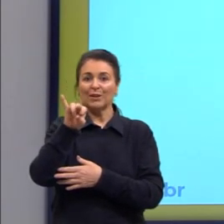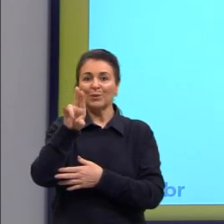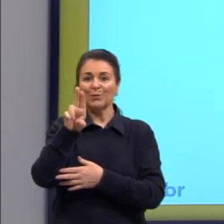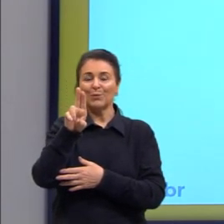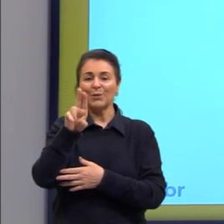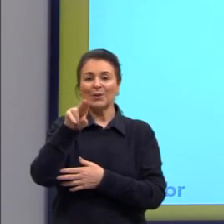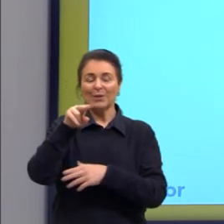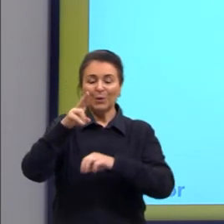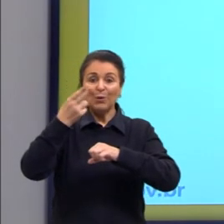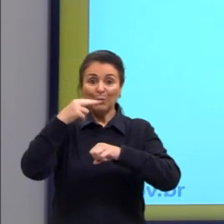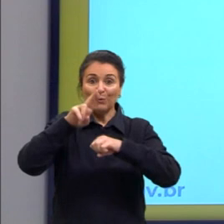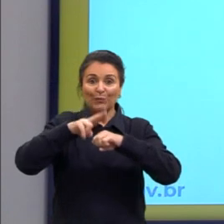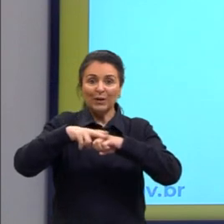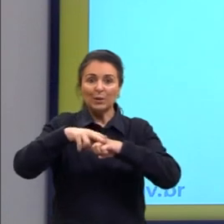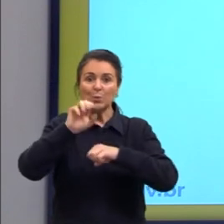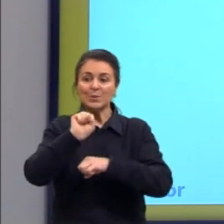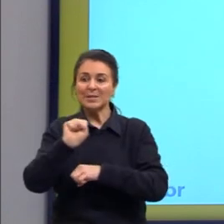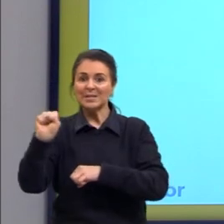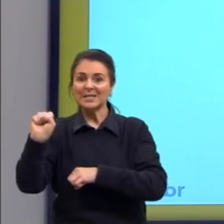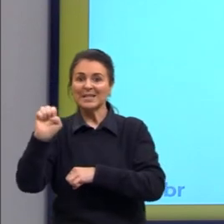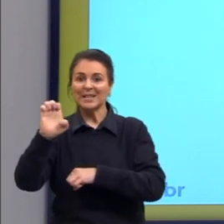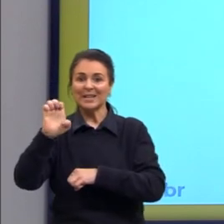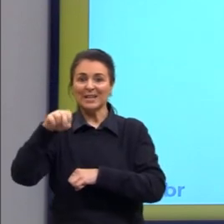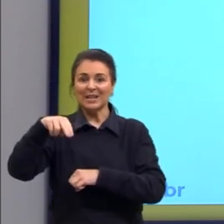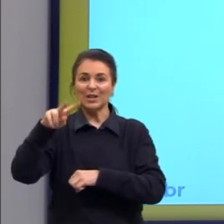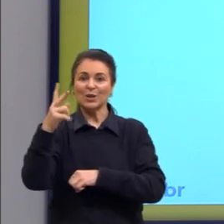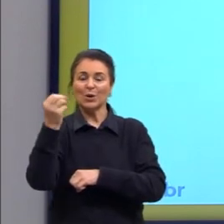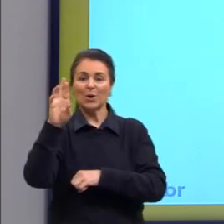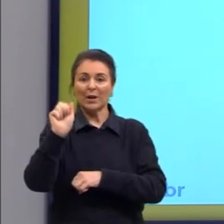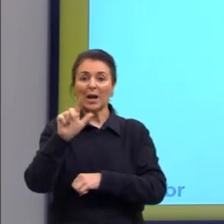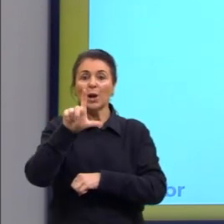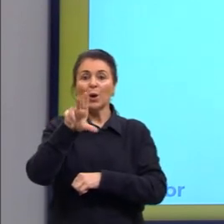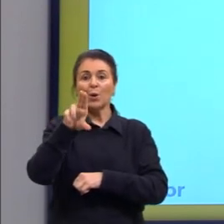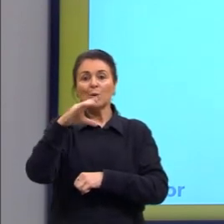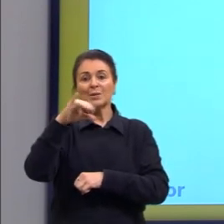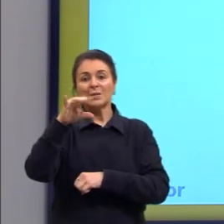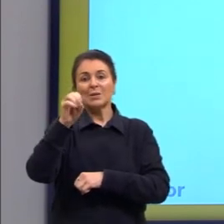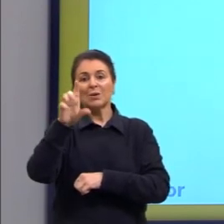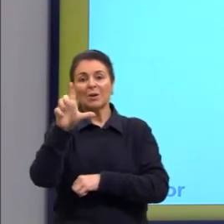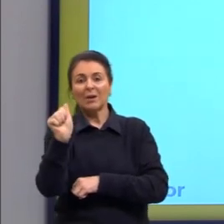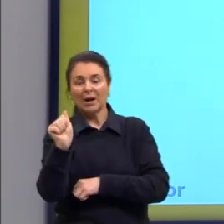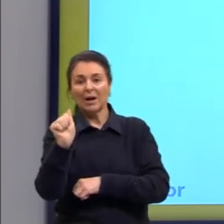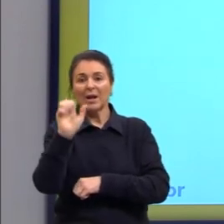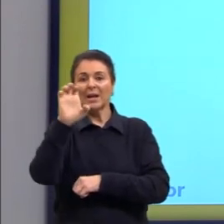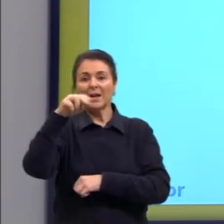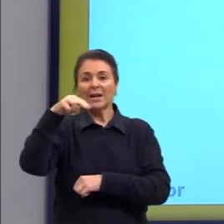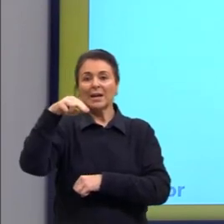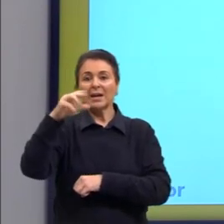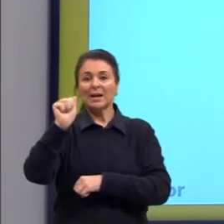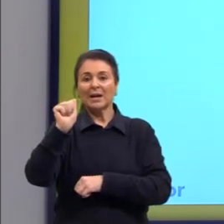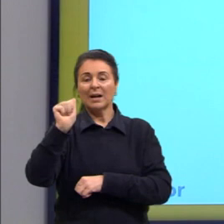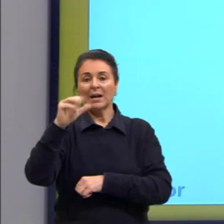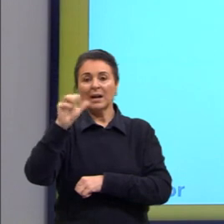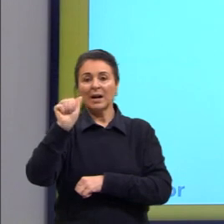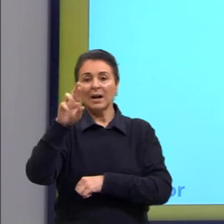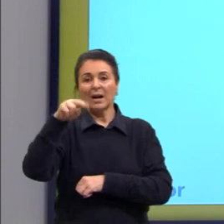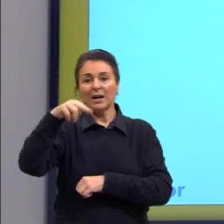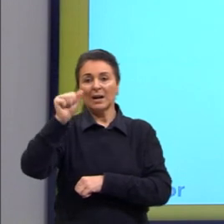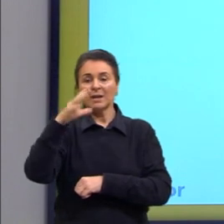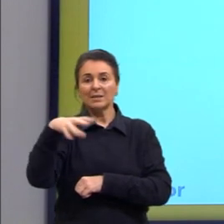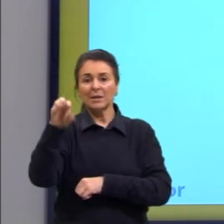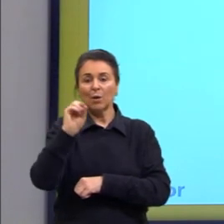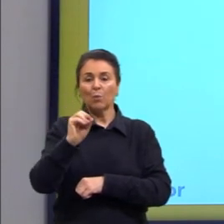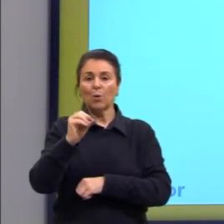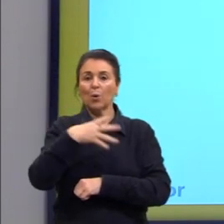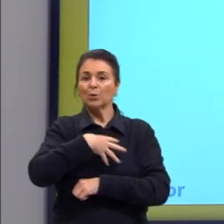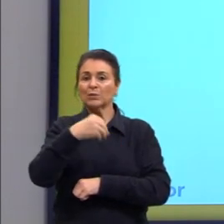sem hora que é um dos livros mais famosos dele Lucila a nação temos poesia Também os